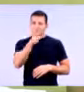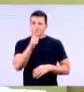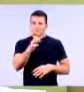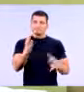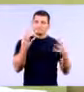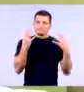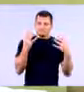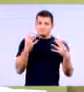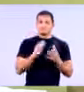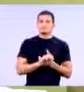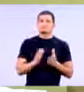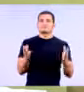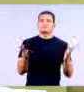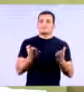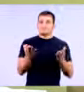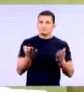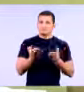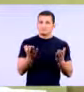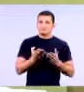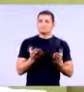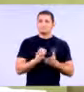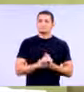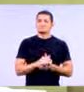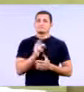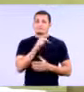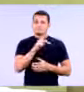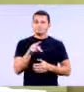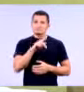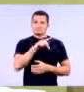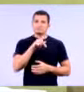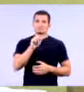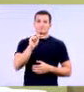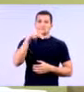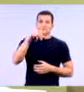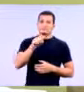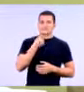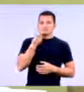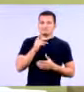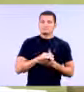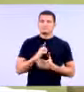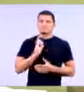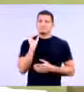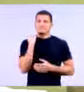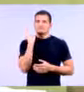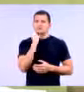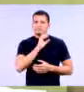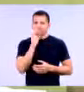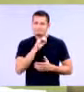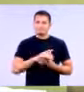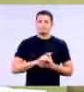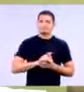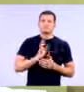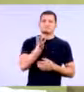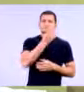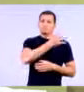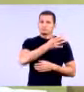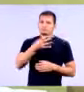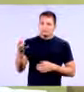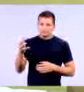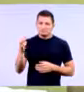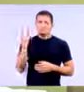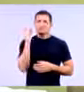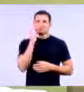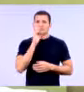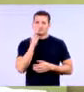assiste. E hoje estamos aqui, né, como a professora Anabela falou, acabou muito rápido, passou aí 4 semanas bem rapidinho e já